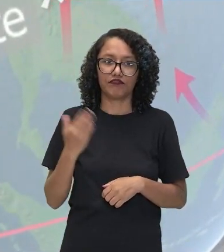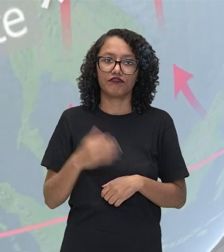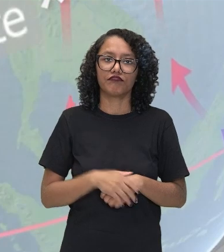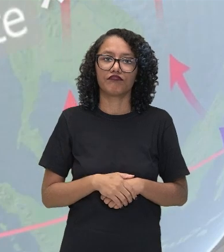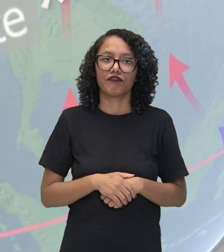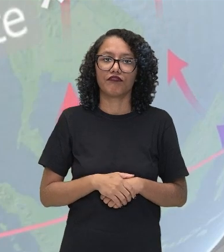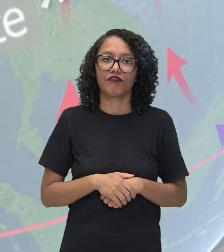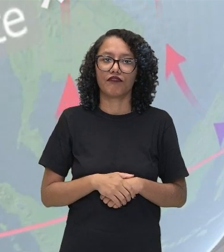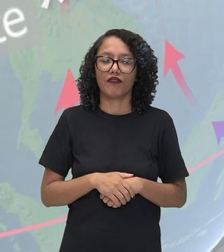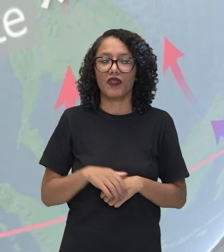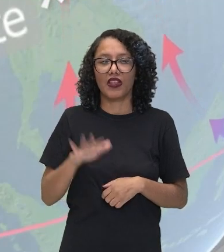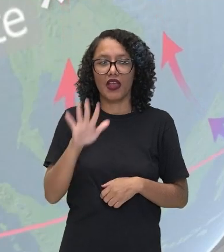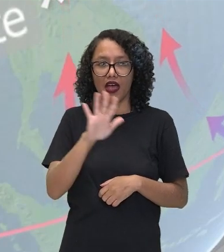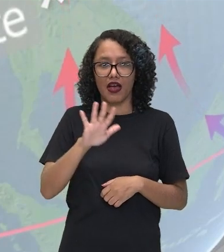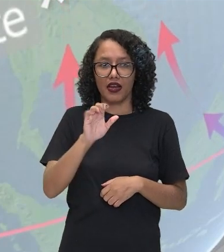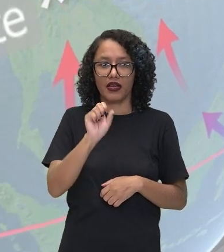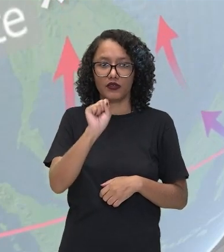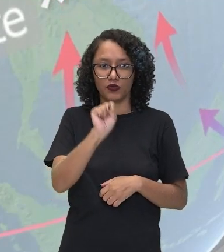sul